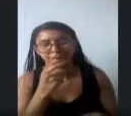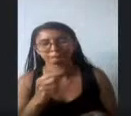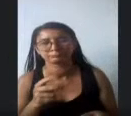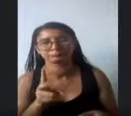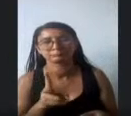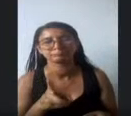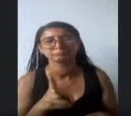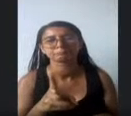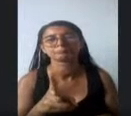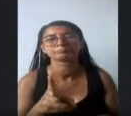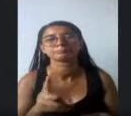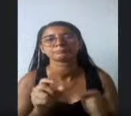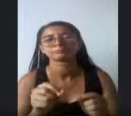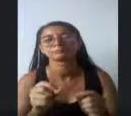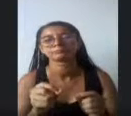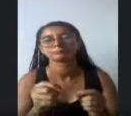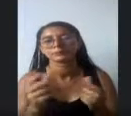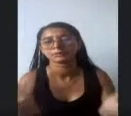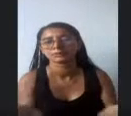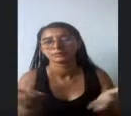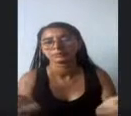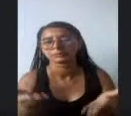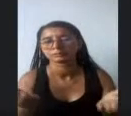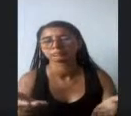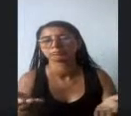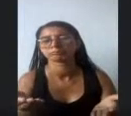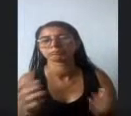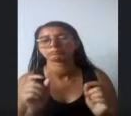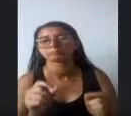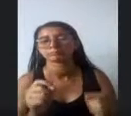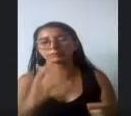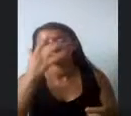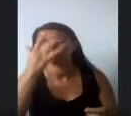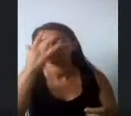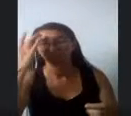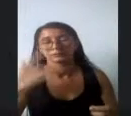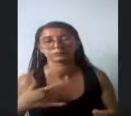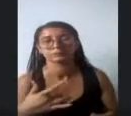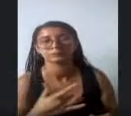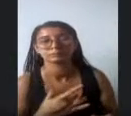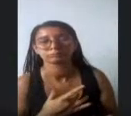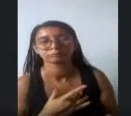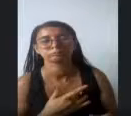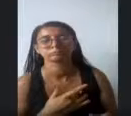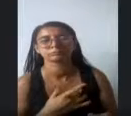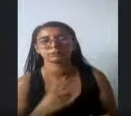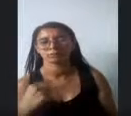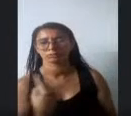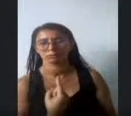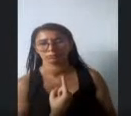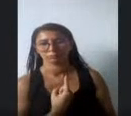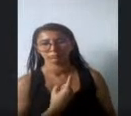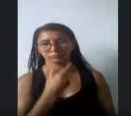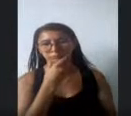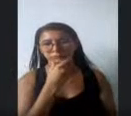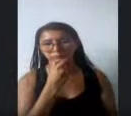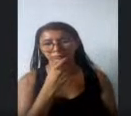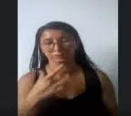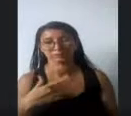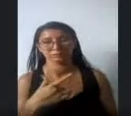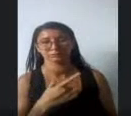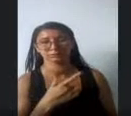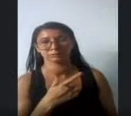né, o olhar do sistema, dos profissionais de saúde, de nós mesmos, nós homens, de que nossa saúde não se